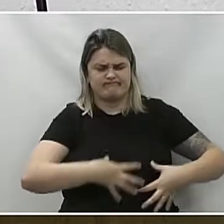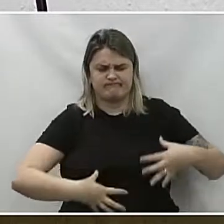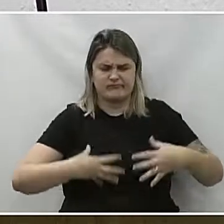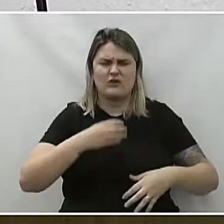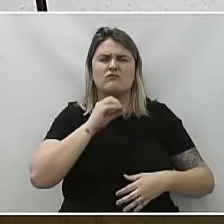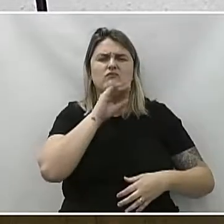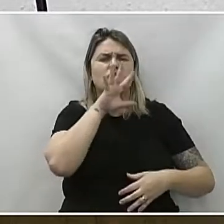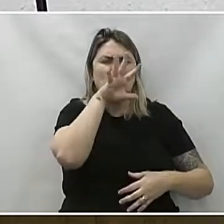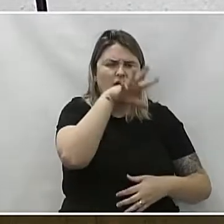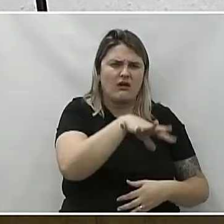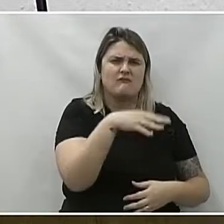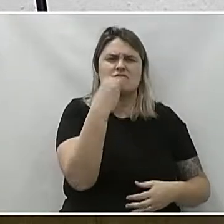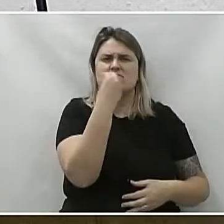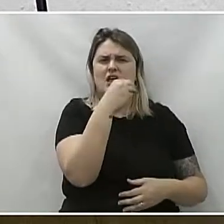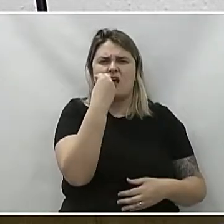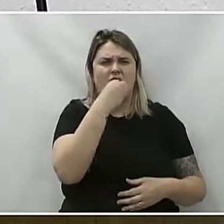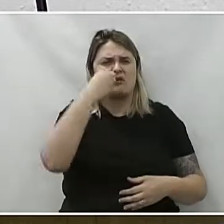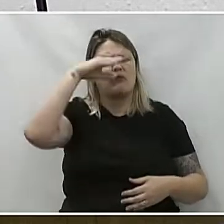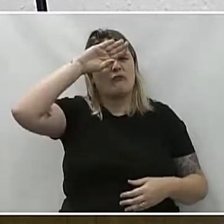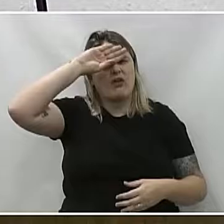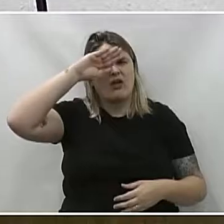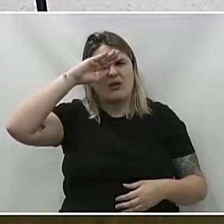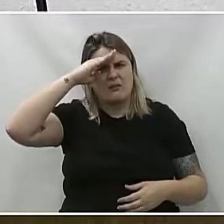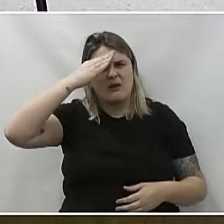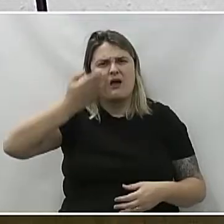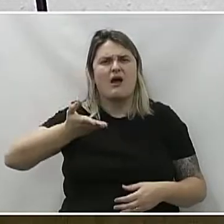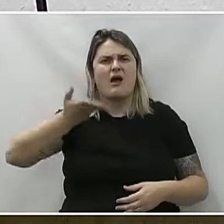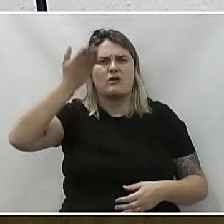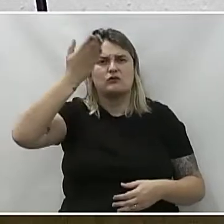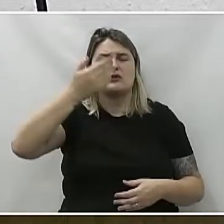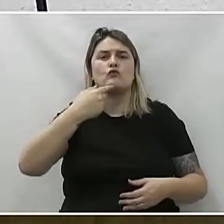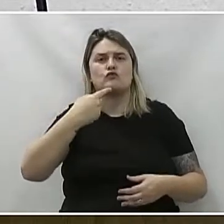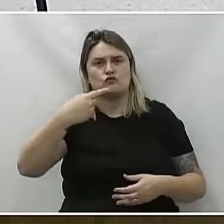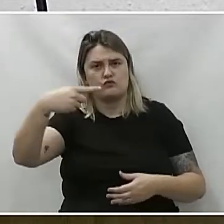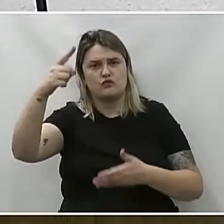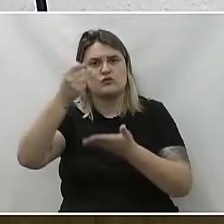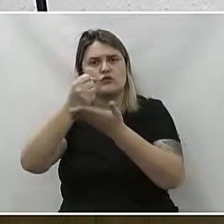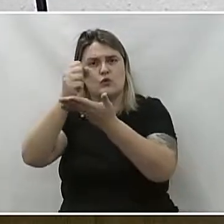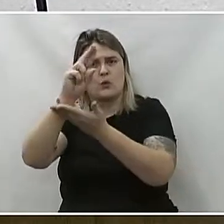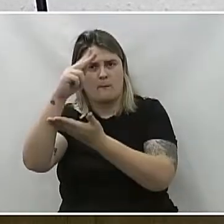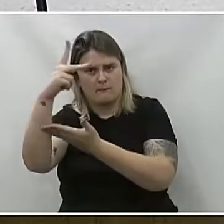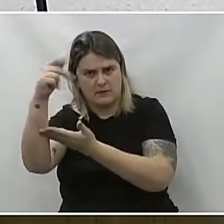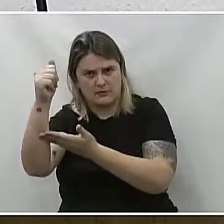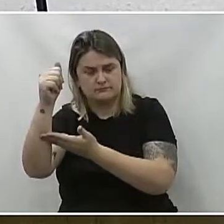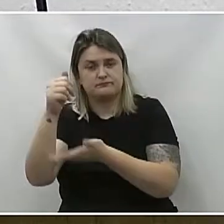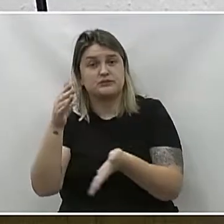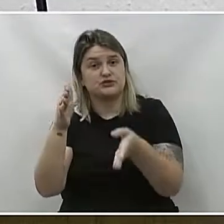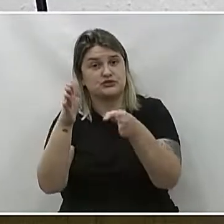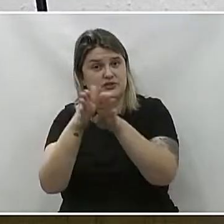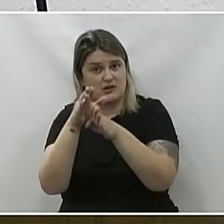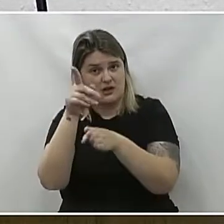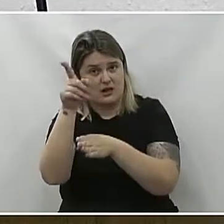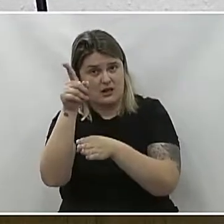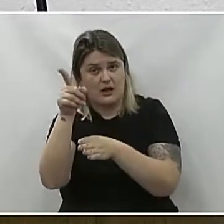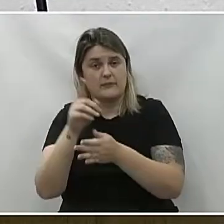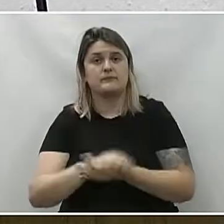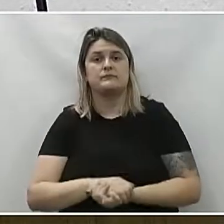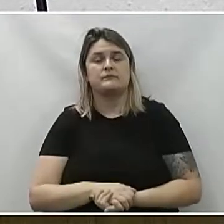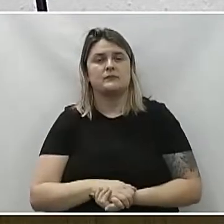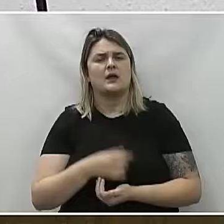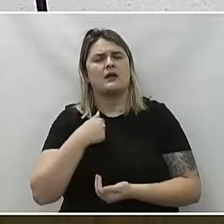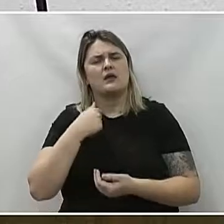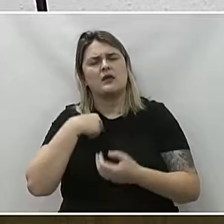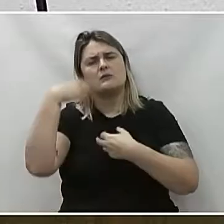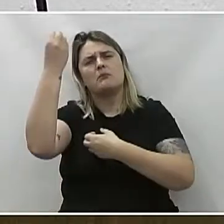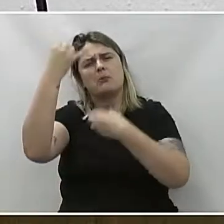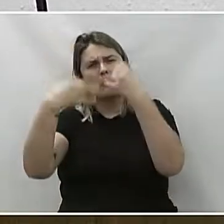enjoo demais, fraqueza demais, deu febre. Eu levei até a UPA. Eu cheguei na UPA, eu tive que relatar